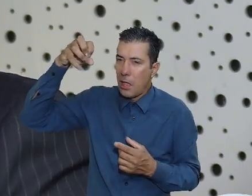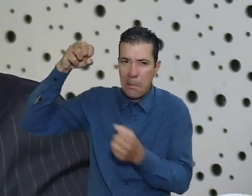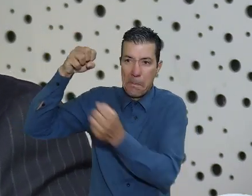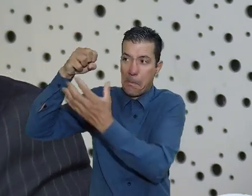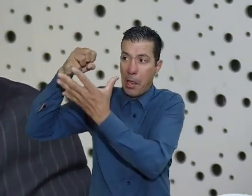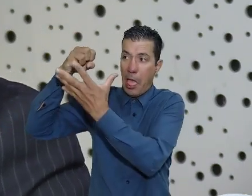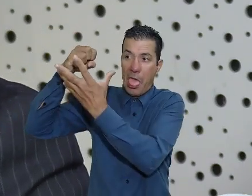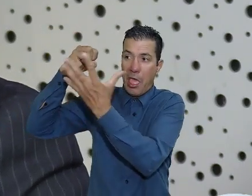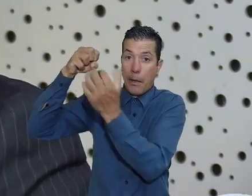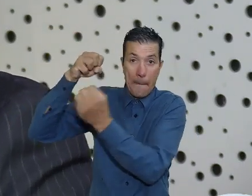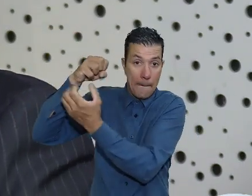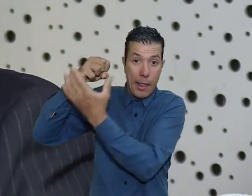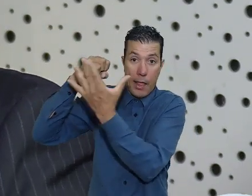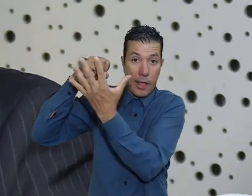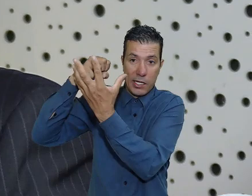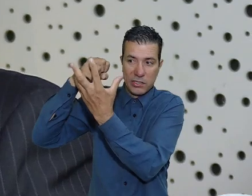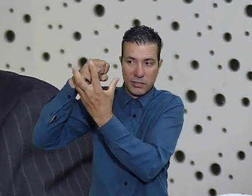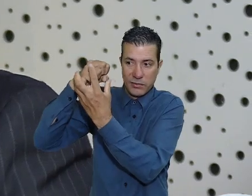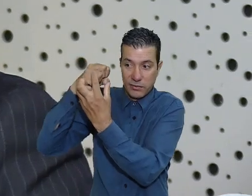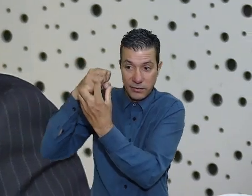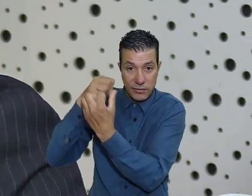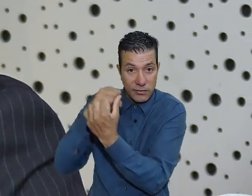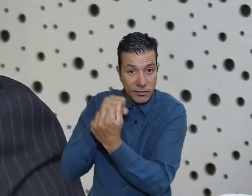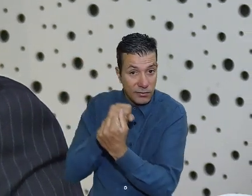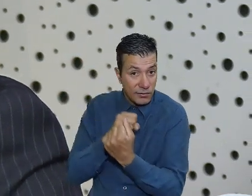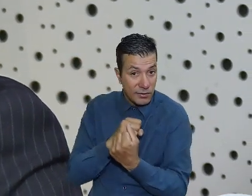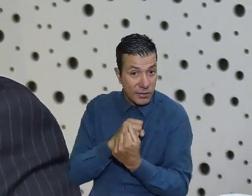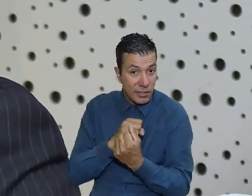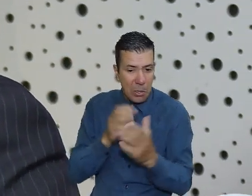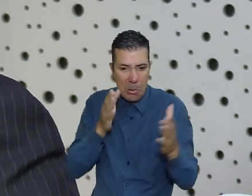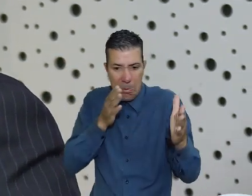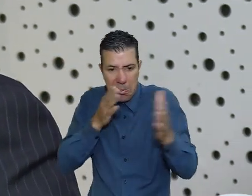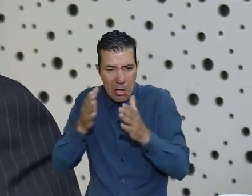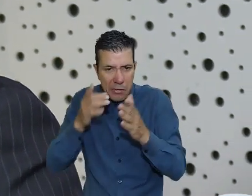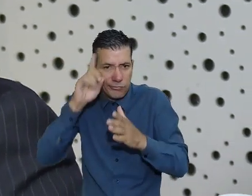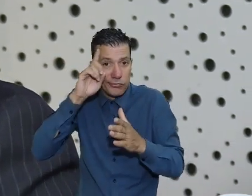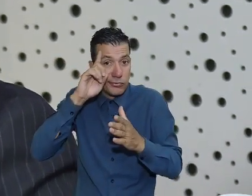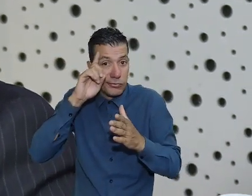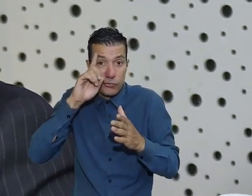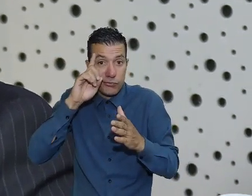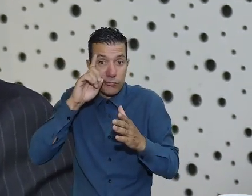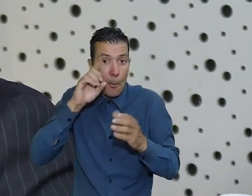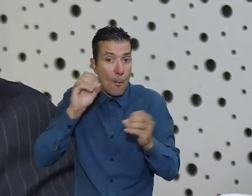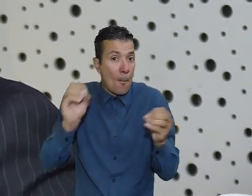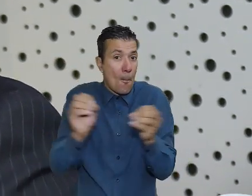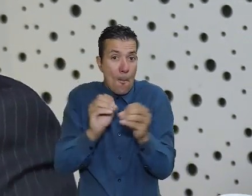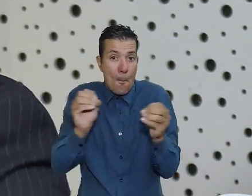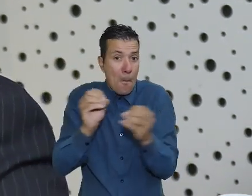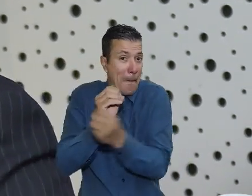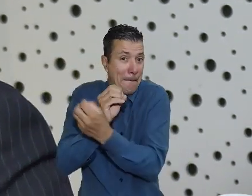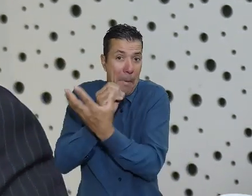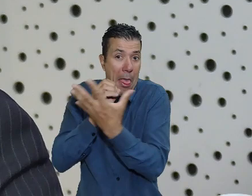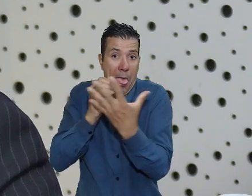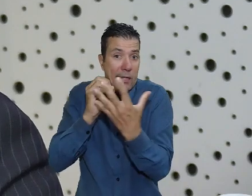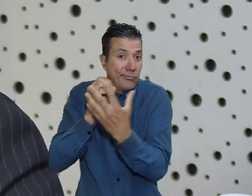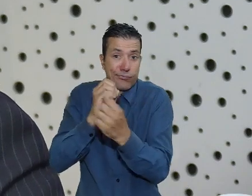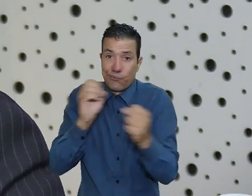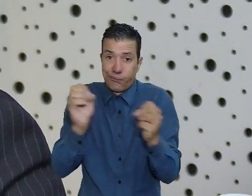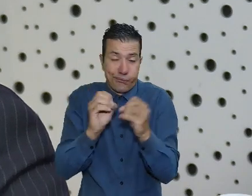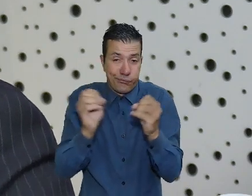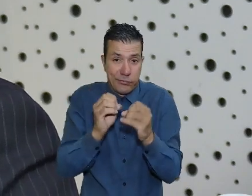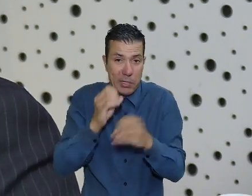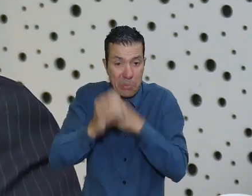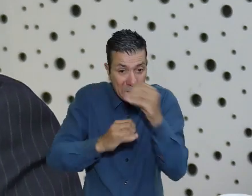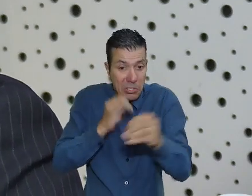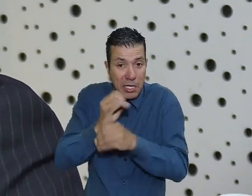pessoas entraram em pânico e, ao longo daquele dia, não mais se viu o brilho do sol. Você pode procurar aí na internet